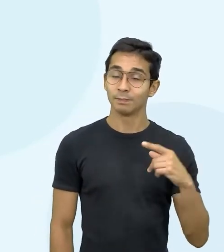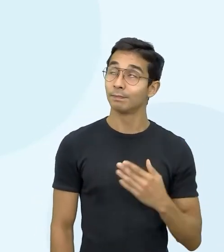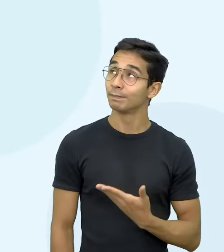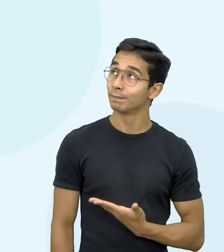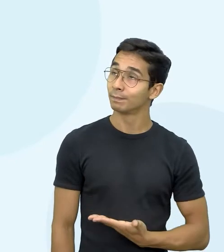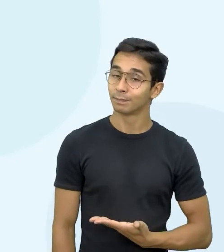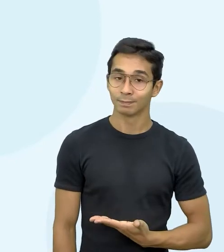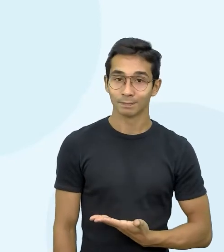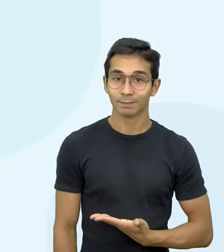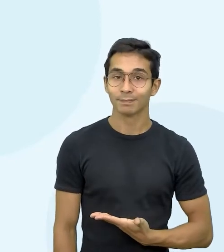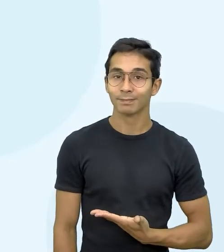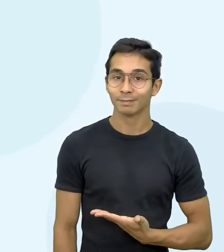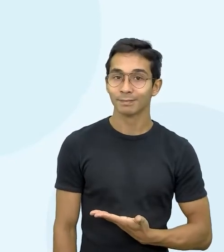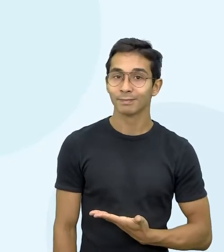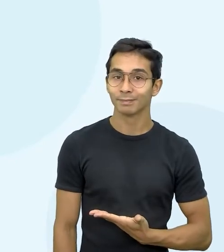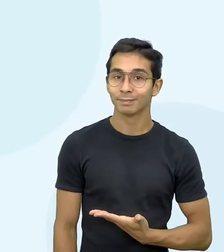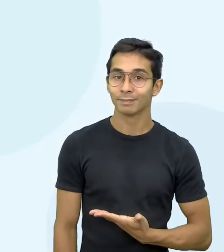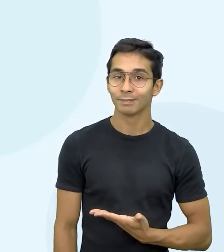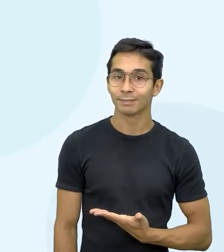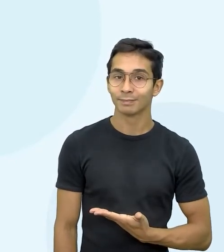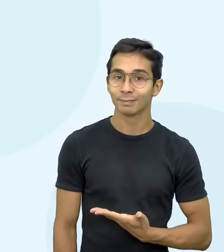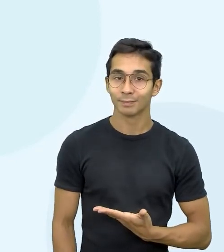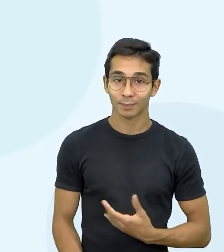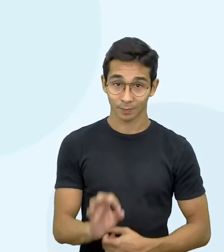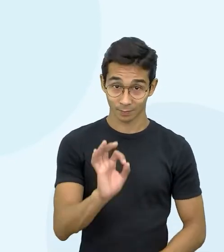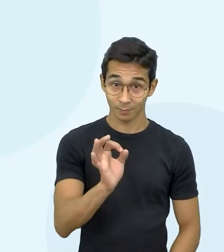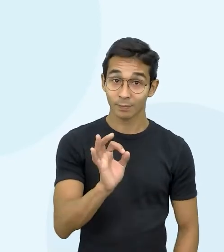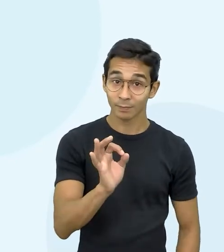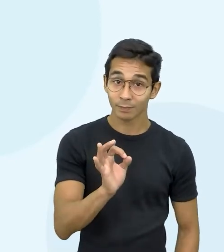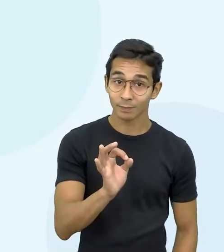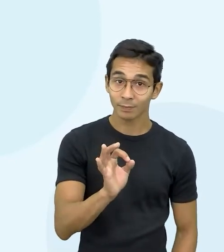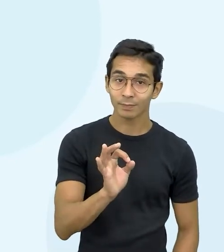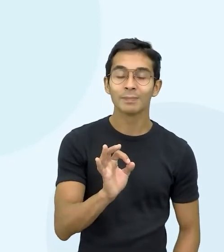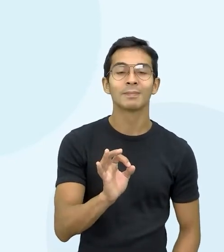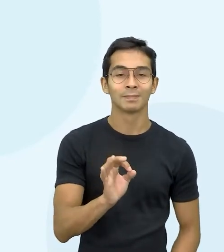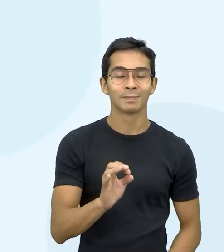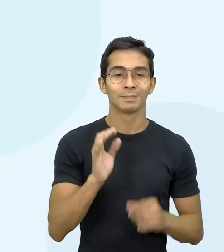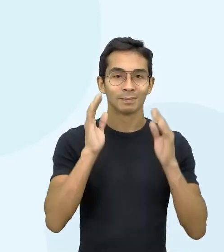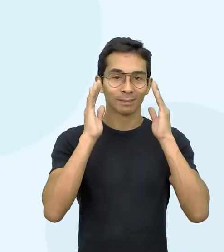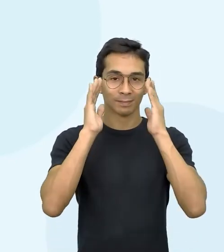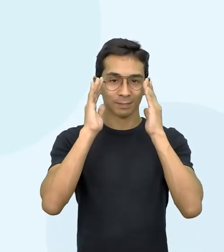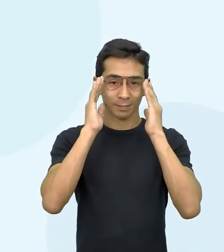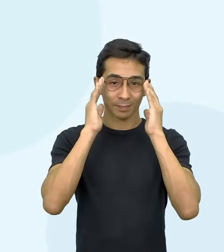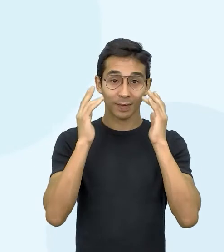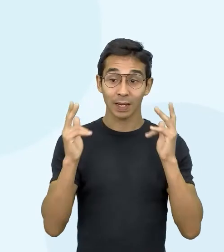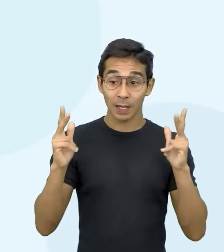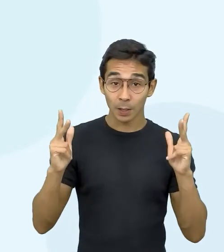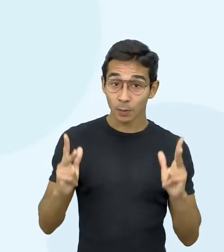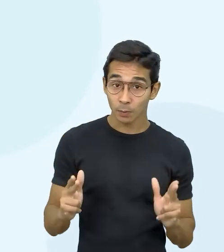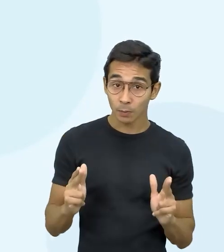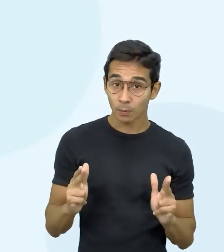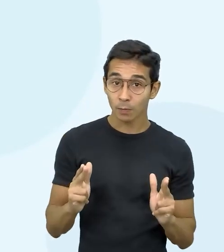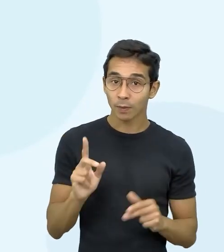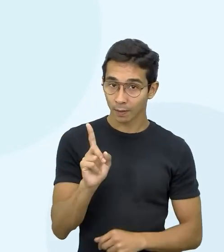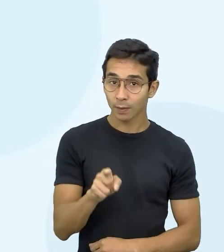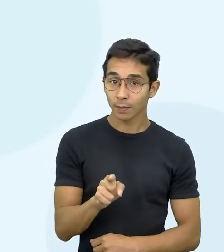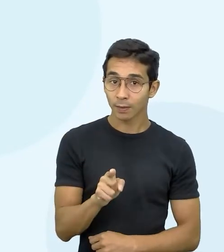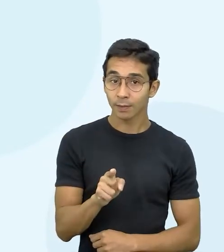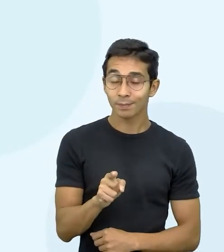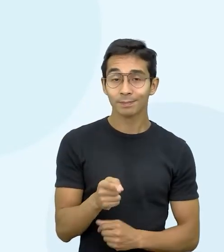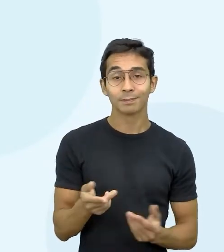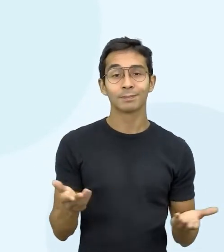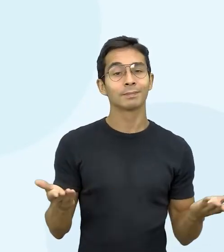constante em função da minha pressão. Tá certo? Muito bem. Se as duas são iguais, então agora eu